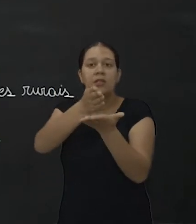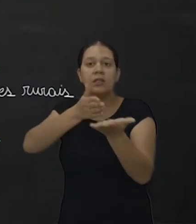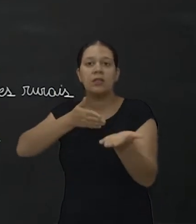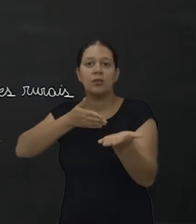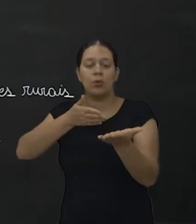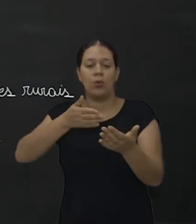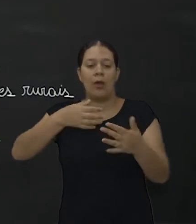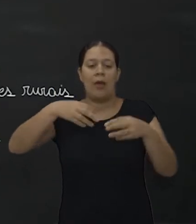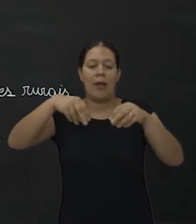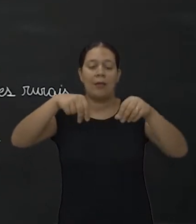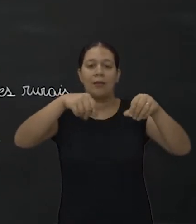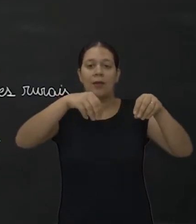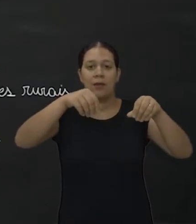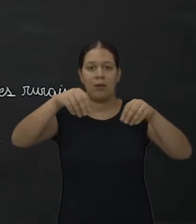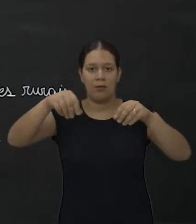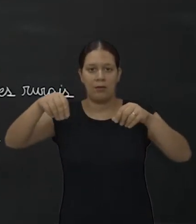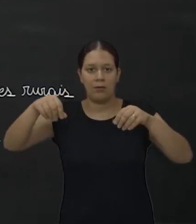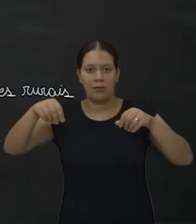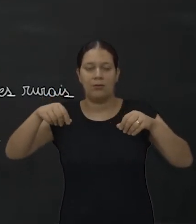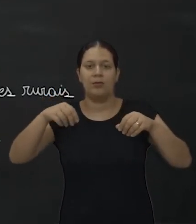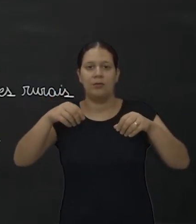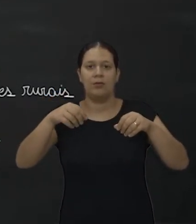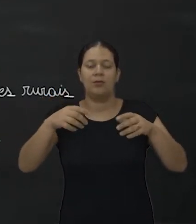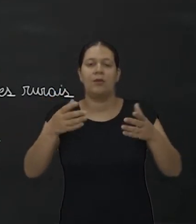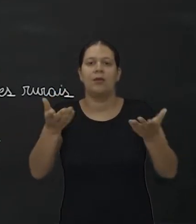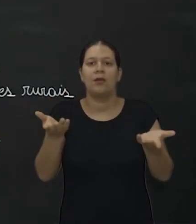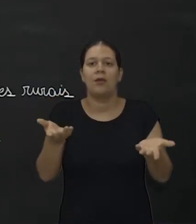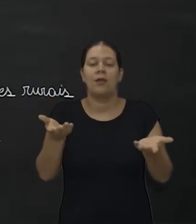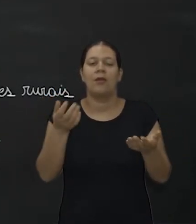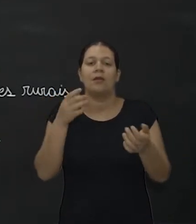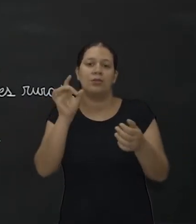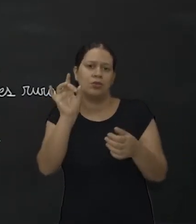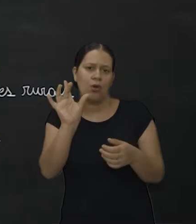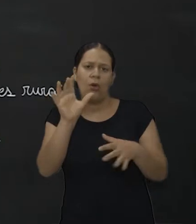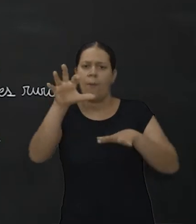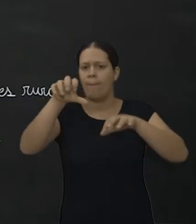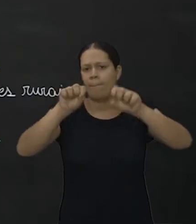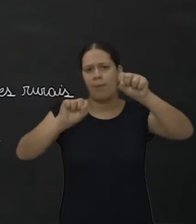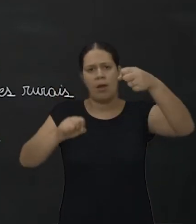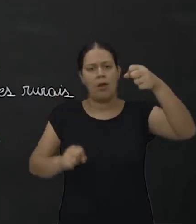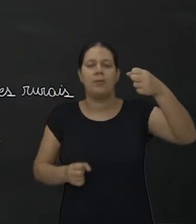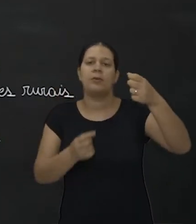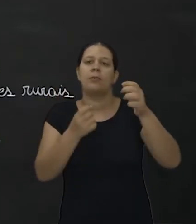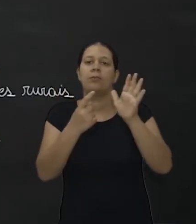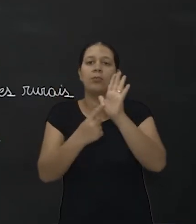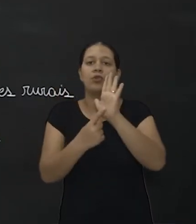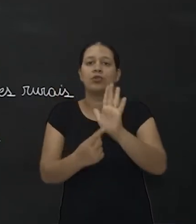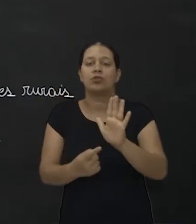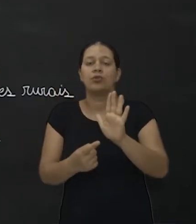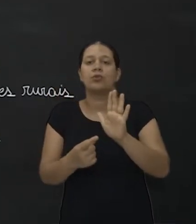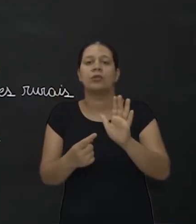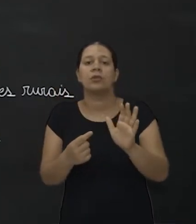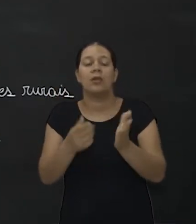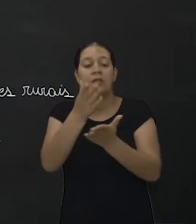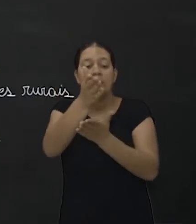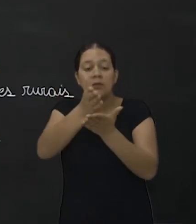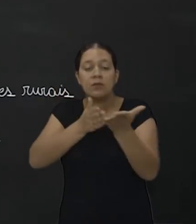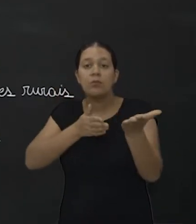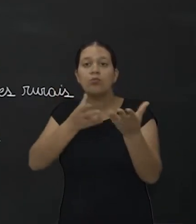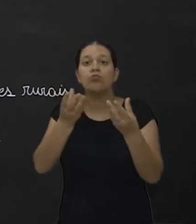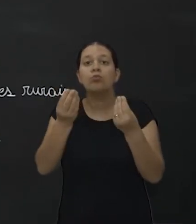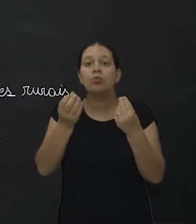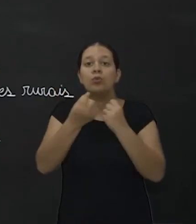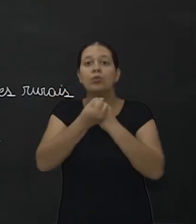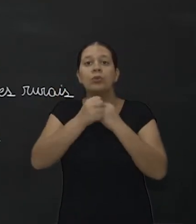você imagina o tamanho dessa terra na realidade, né? Isso aqui é só um mapa, é uma representação. Eram capitanias muito grandes. Os